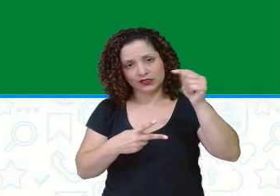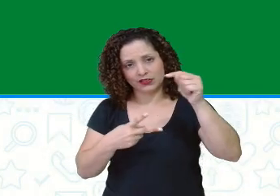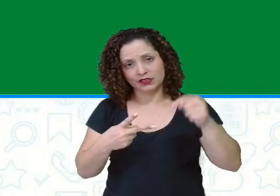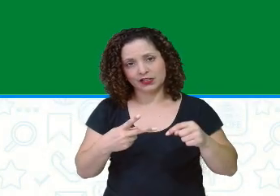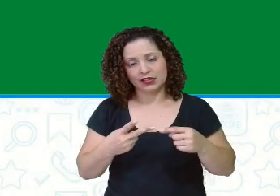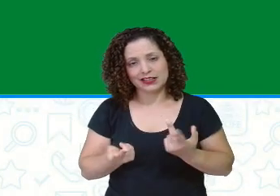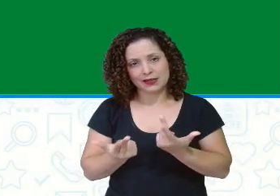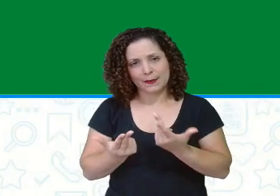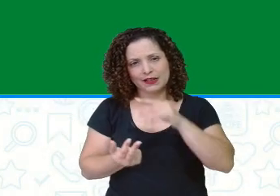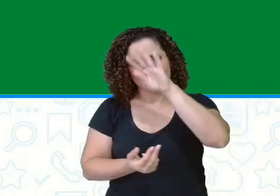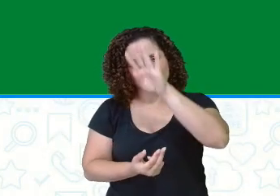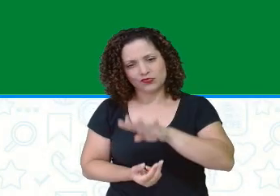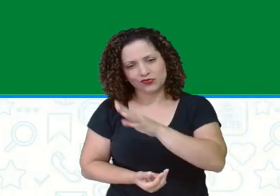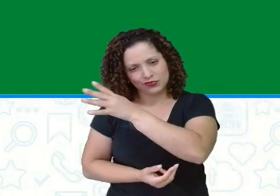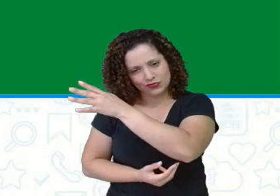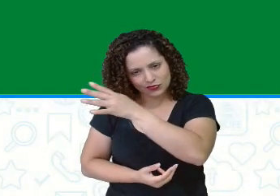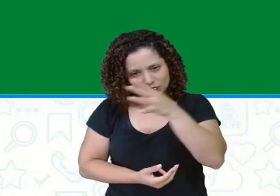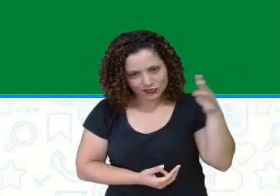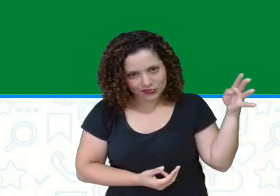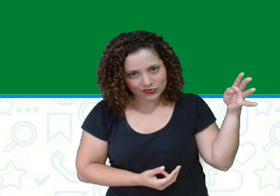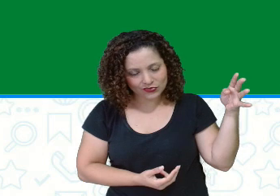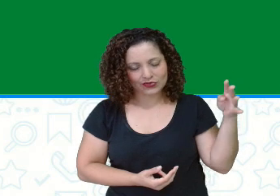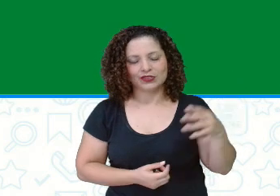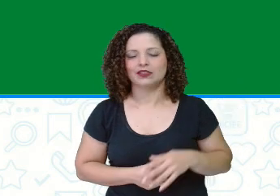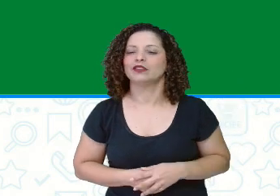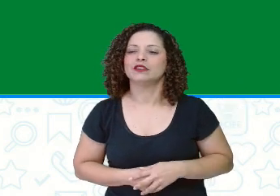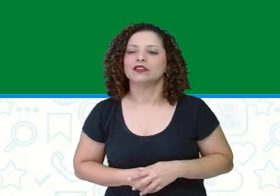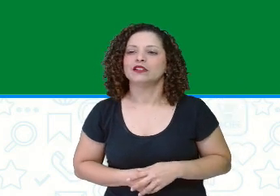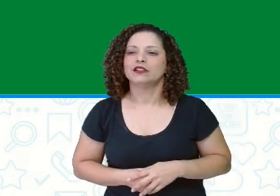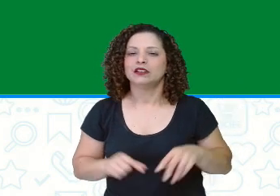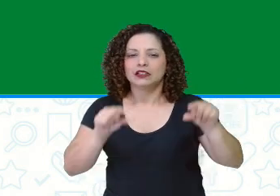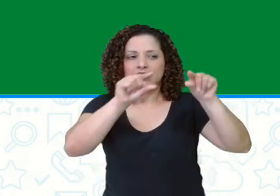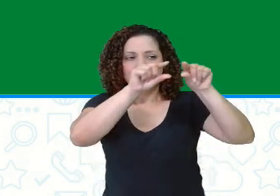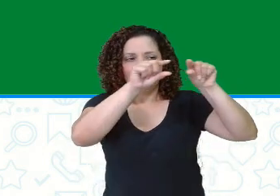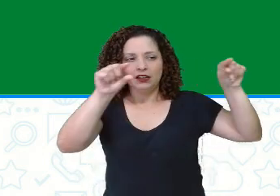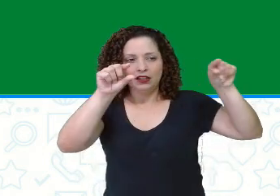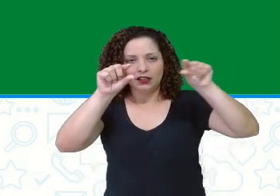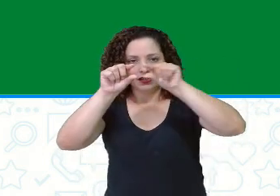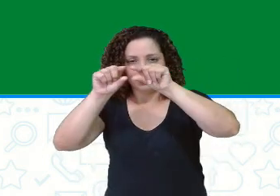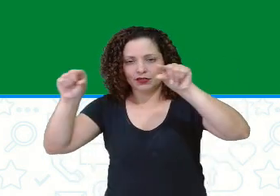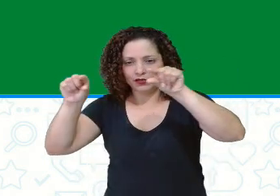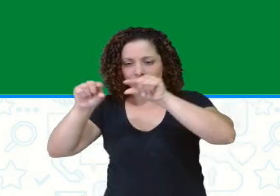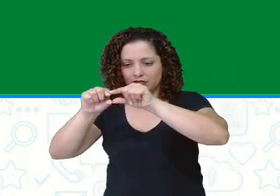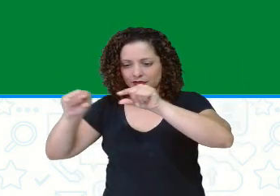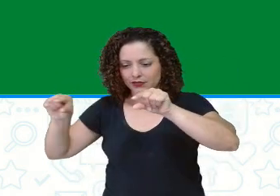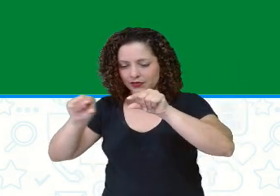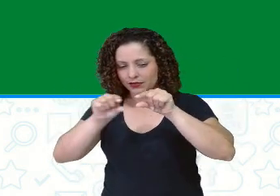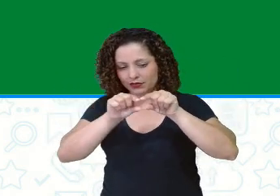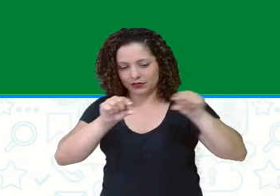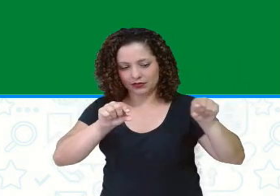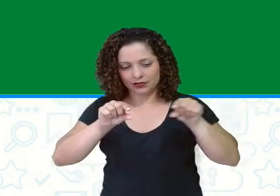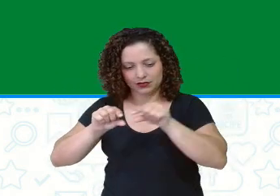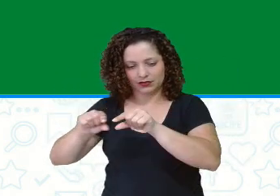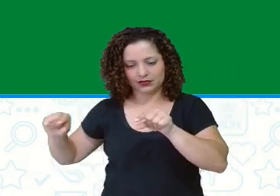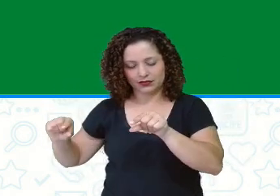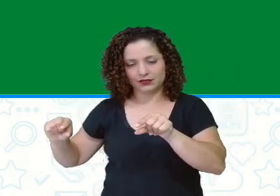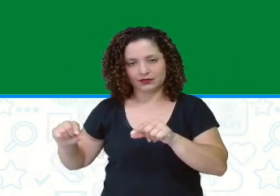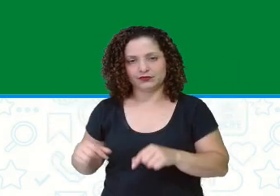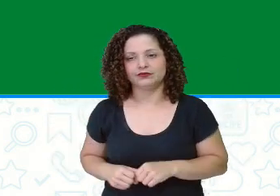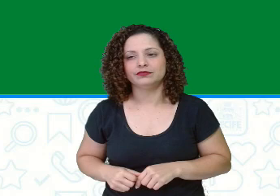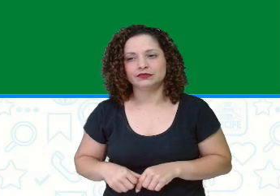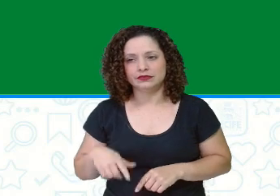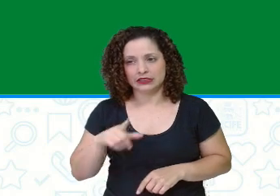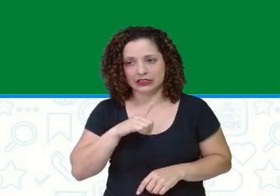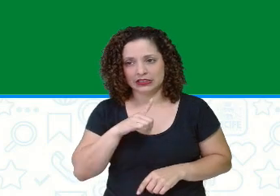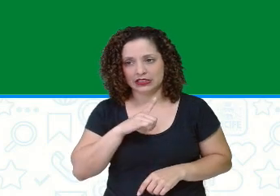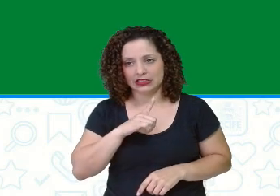essa aqui que a gente está vendo, certo? Então, esse espaço aqui, ó, determinado, esse espaço que tem